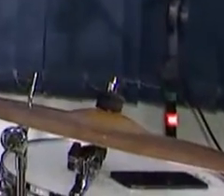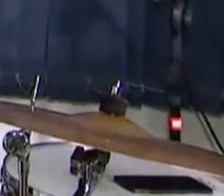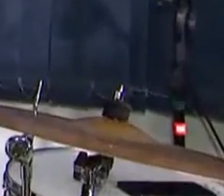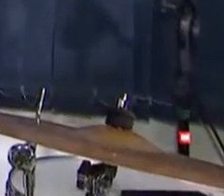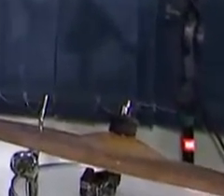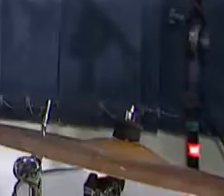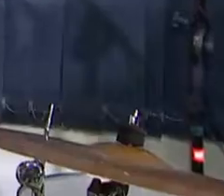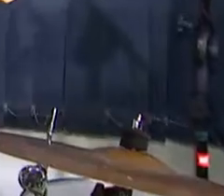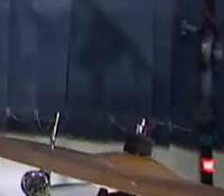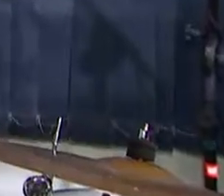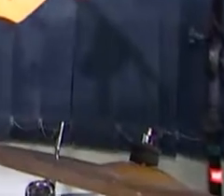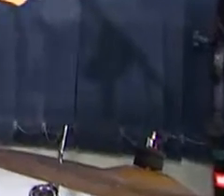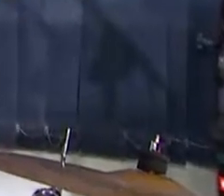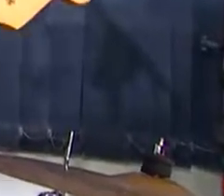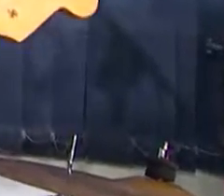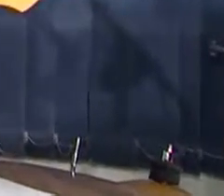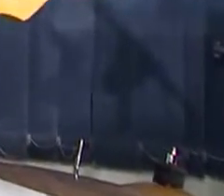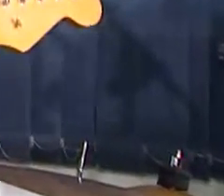can't sleep in the day